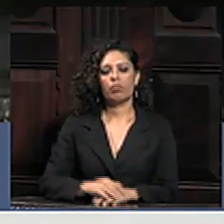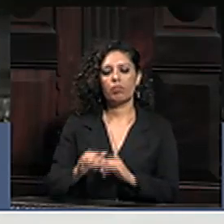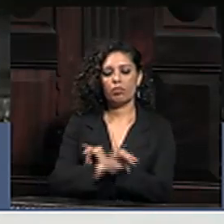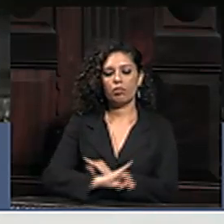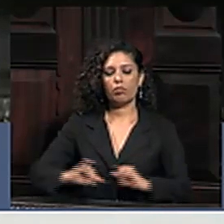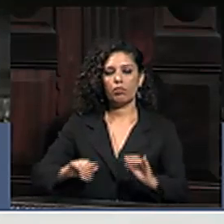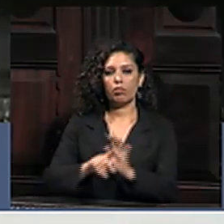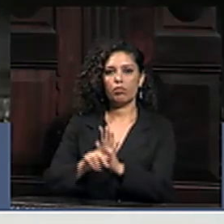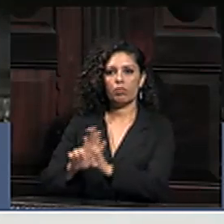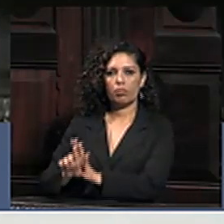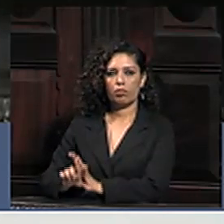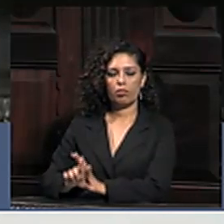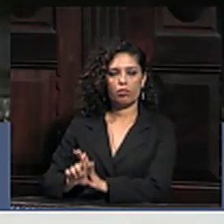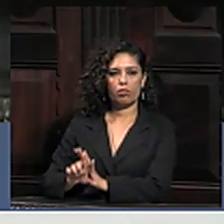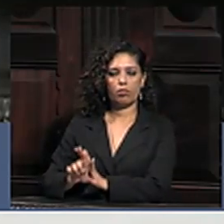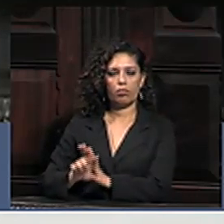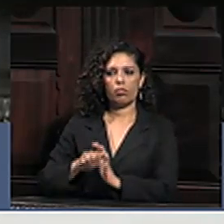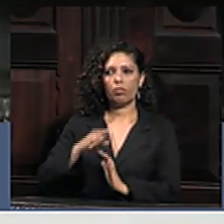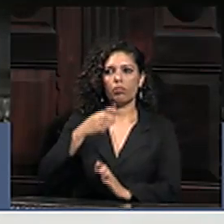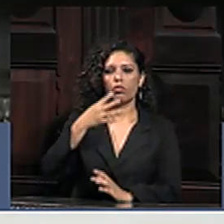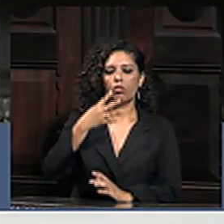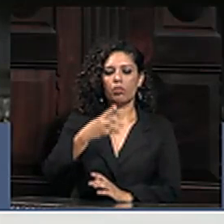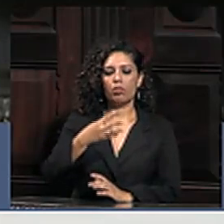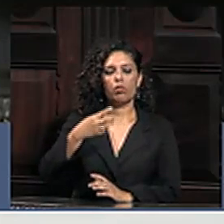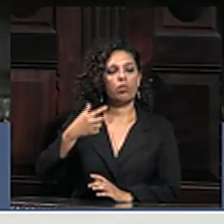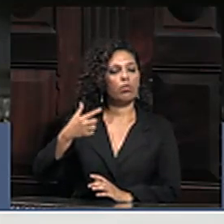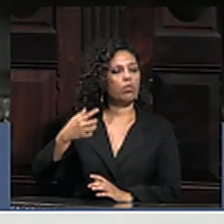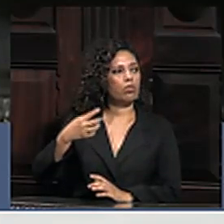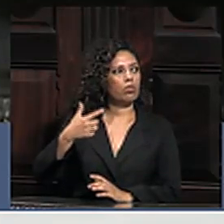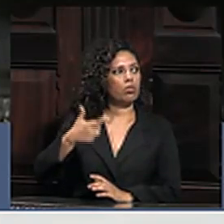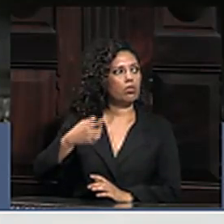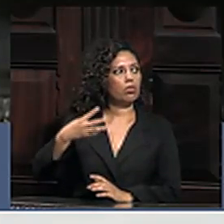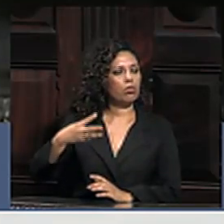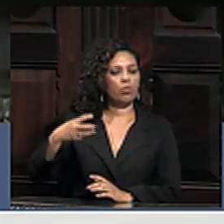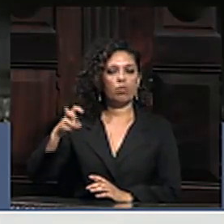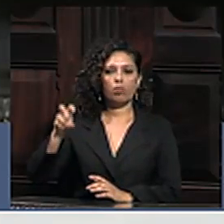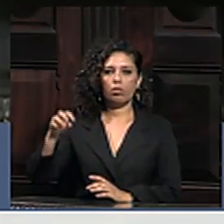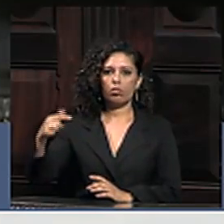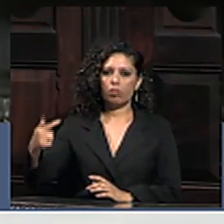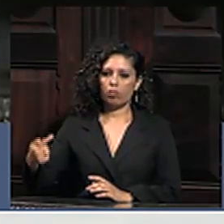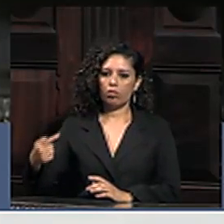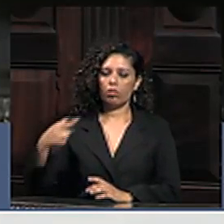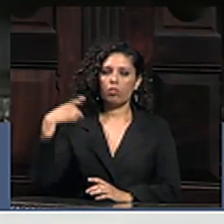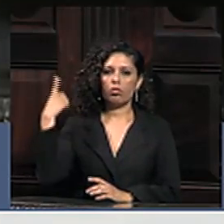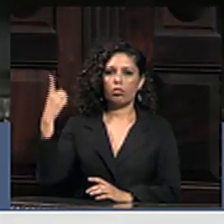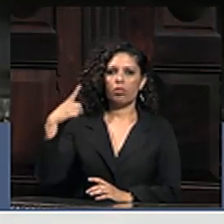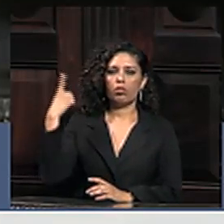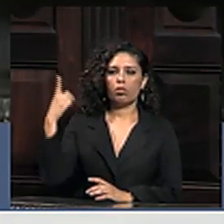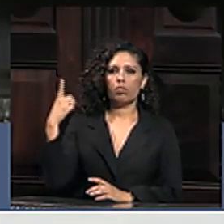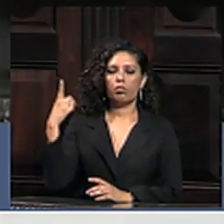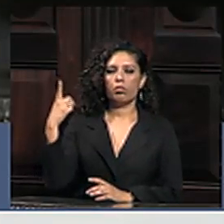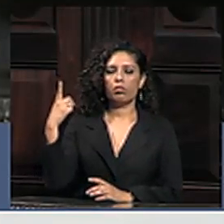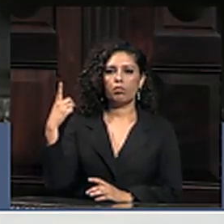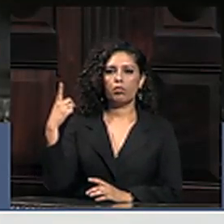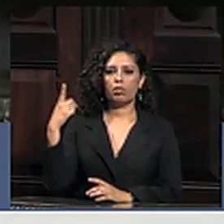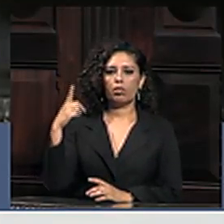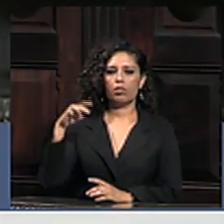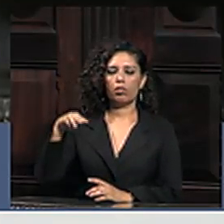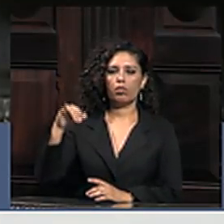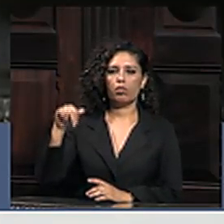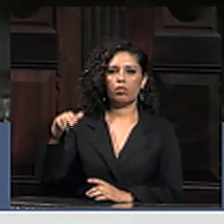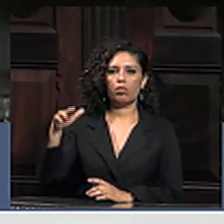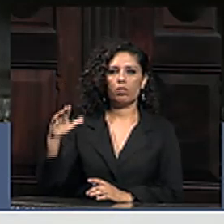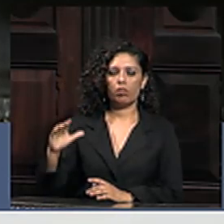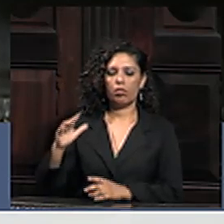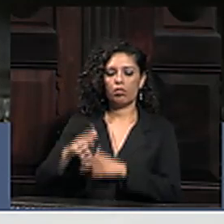Anuncio o projeto de lei número 2457 de 2017, autoria do deputado Nivaldo Molim, que dispõe sobre a venda de sinalizadores de emergência